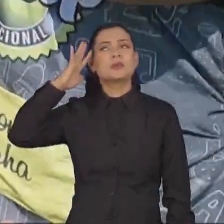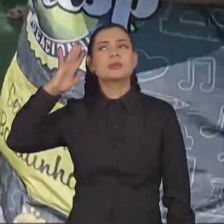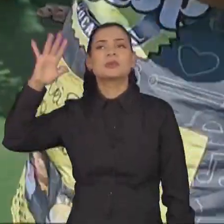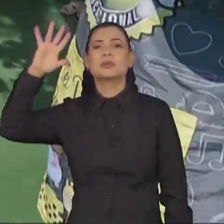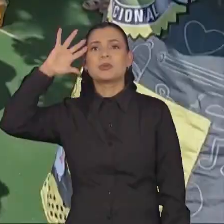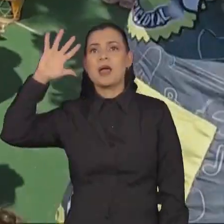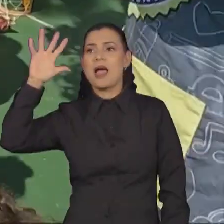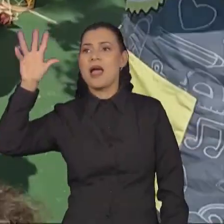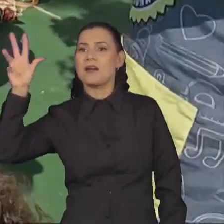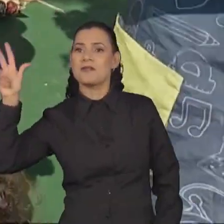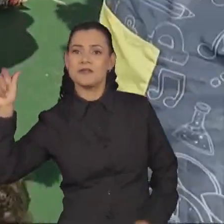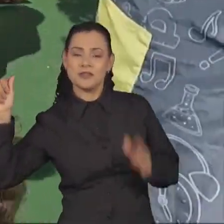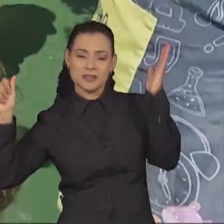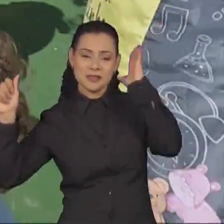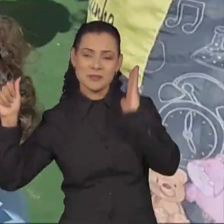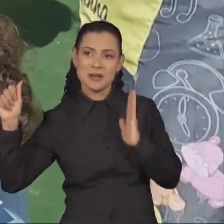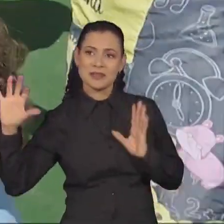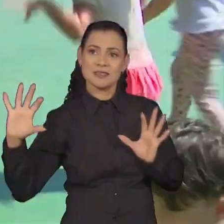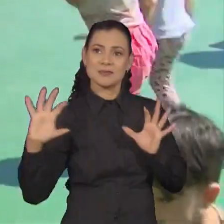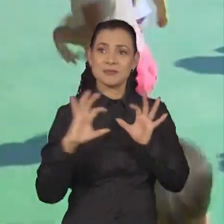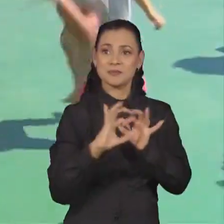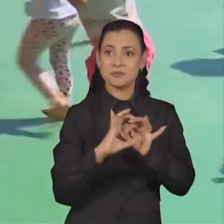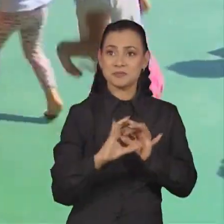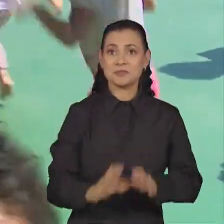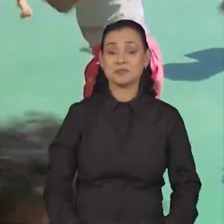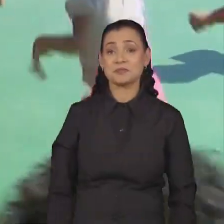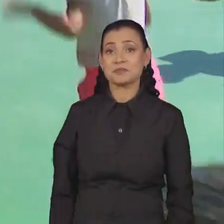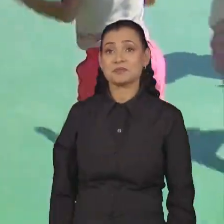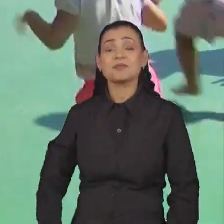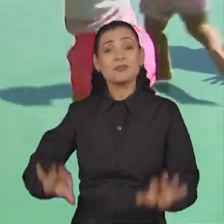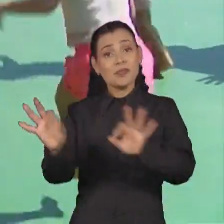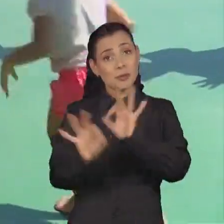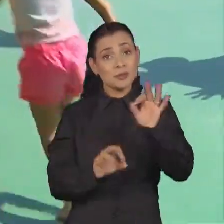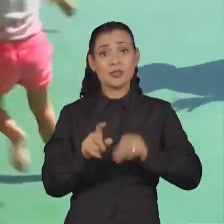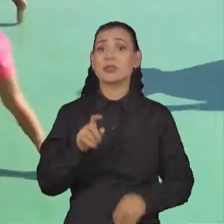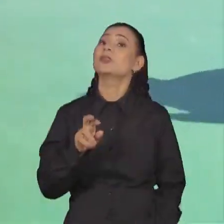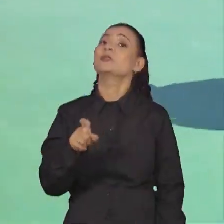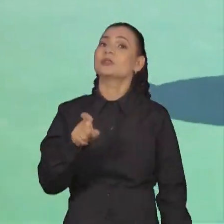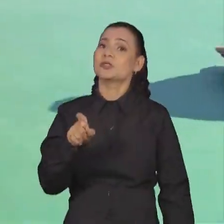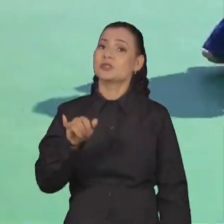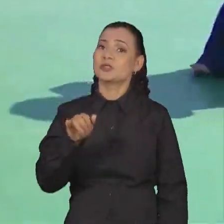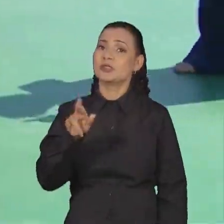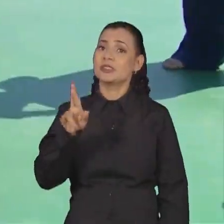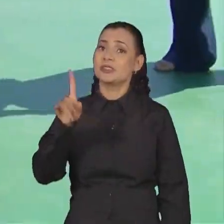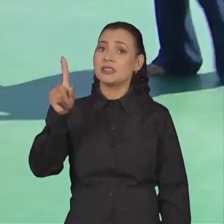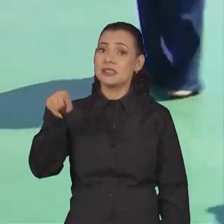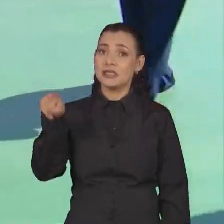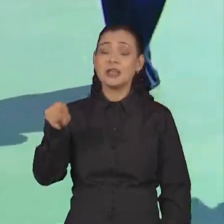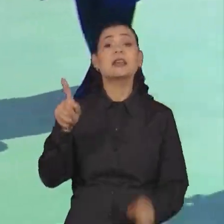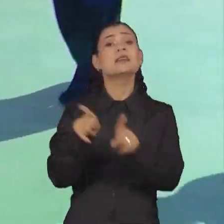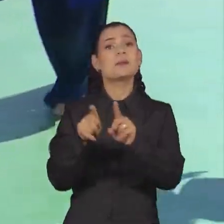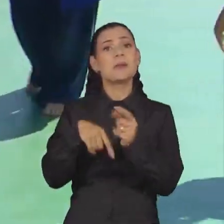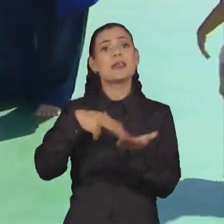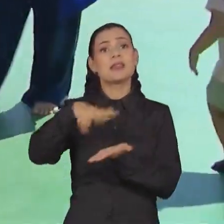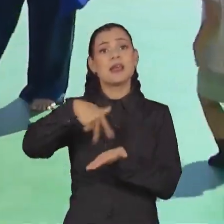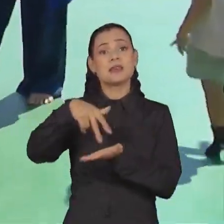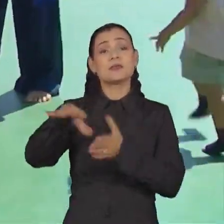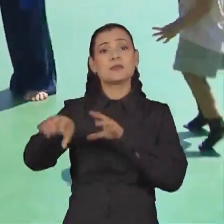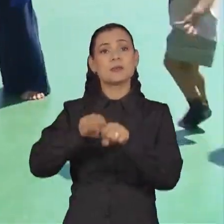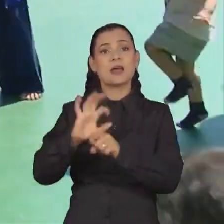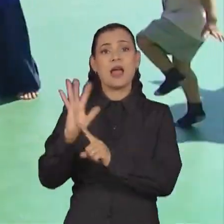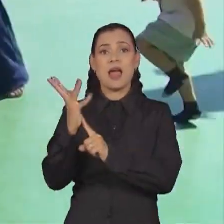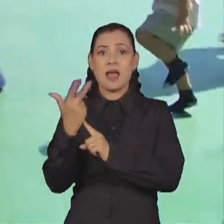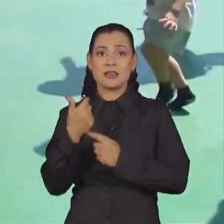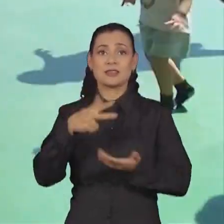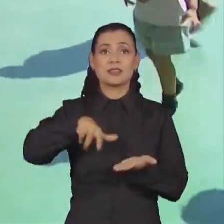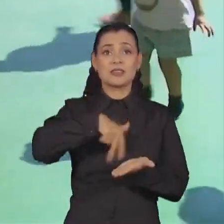povos africanos. E no projeto Xirê também tem oficina de dança. A Gisele Barbosa é formada em arte e